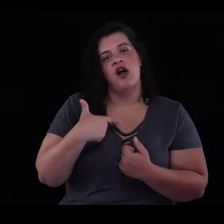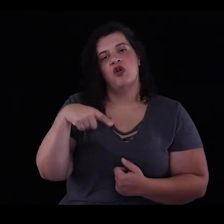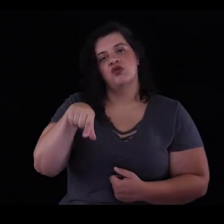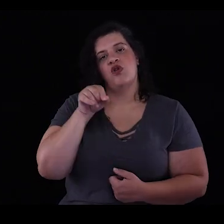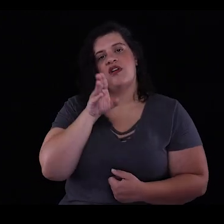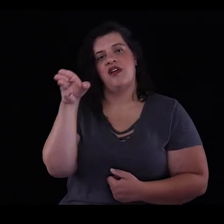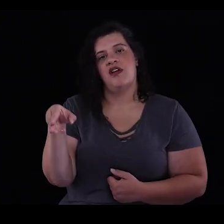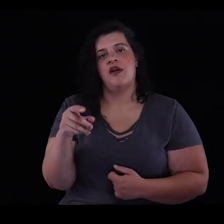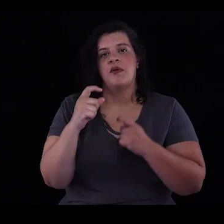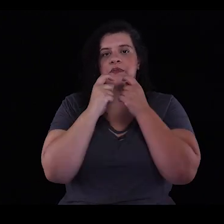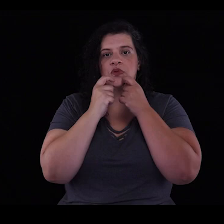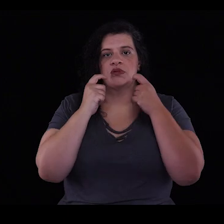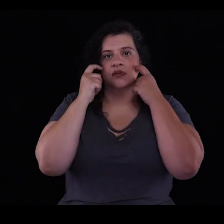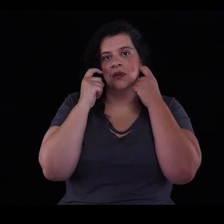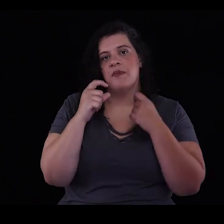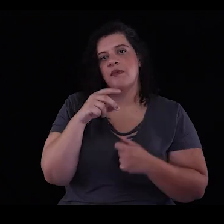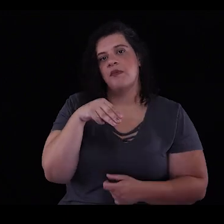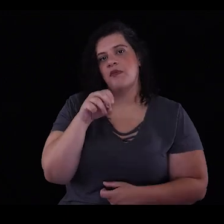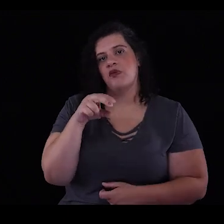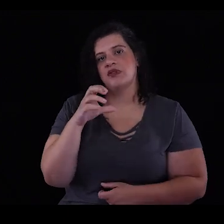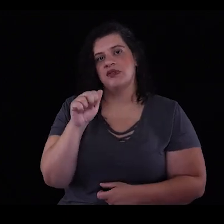para Moçambique.